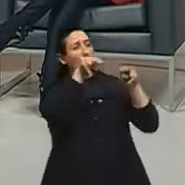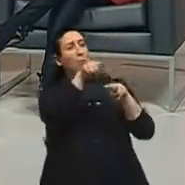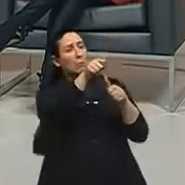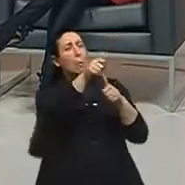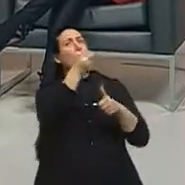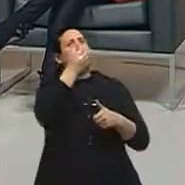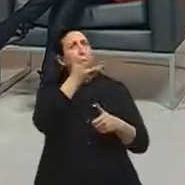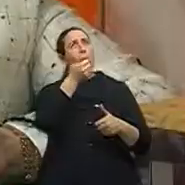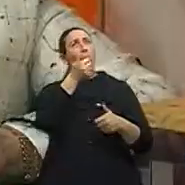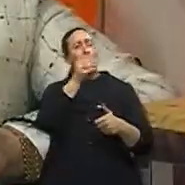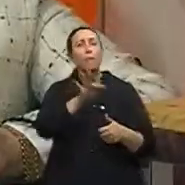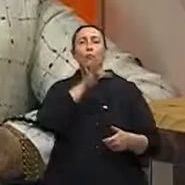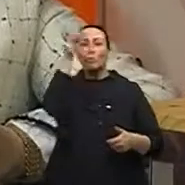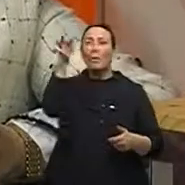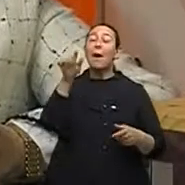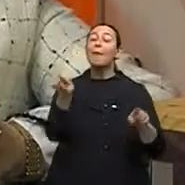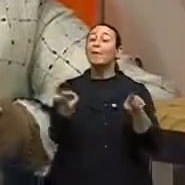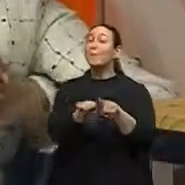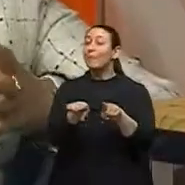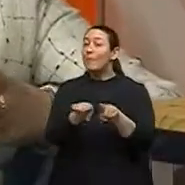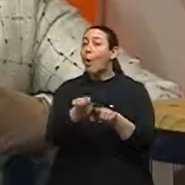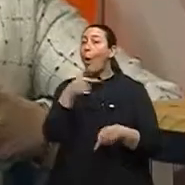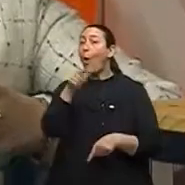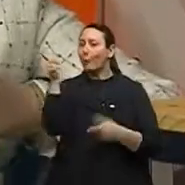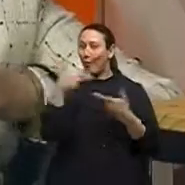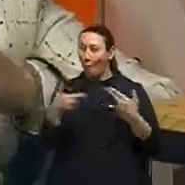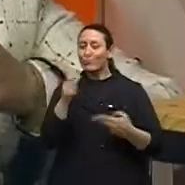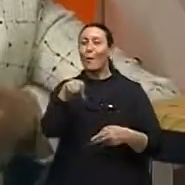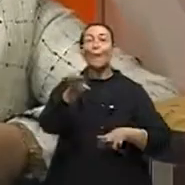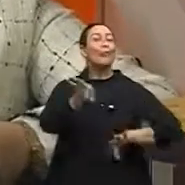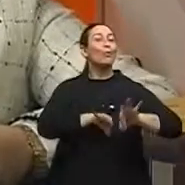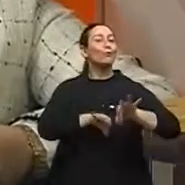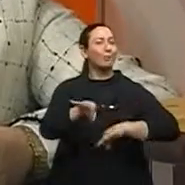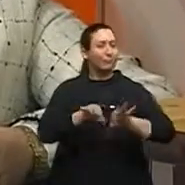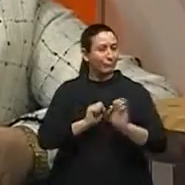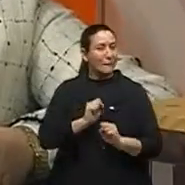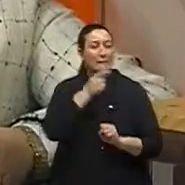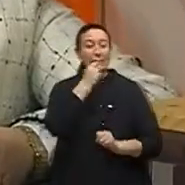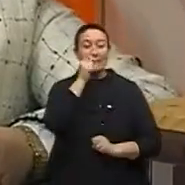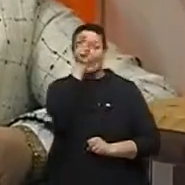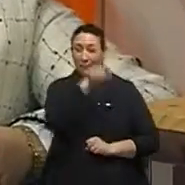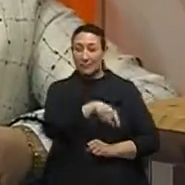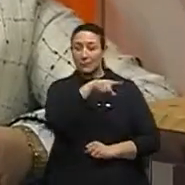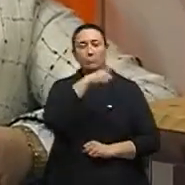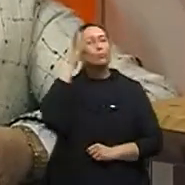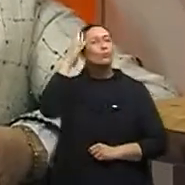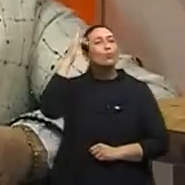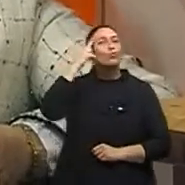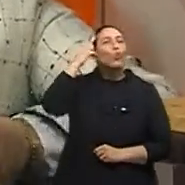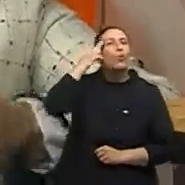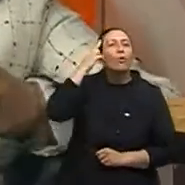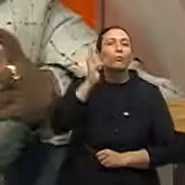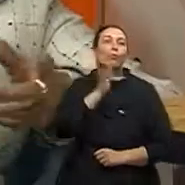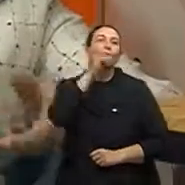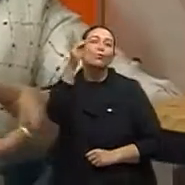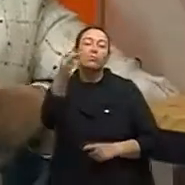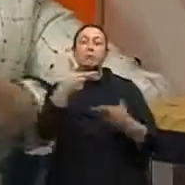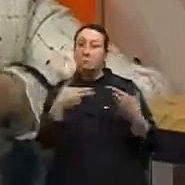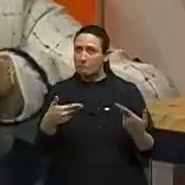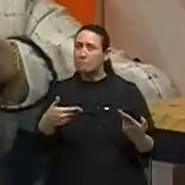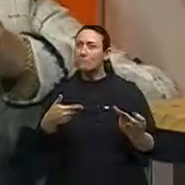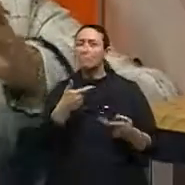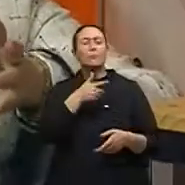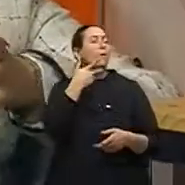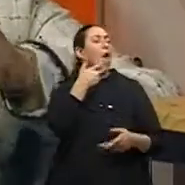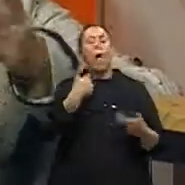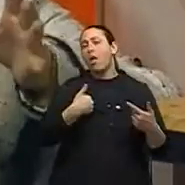projetos dos homens também são fundamentados esses sonhos muito em cima da realidade concreta viajar comprar carro tem mais Bens